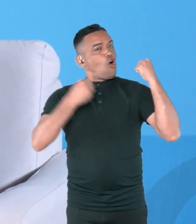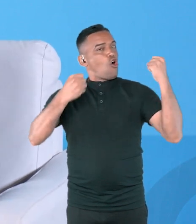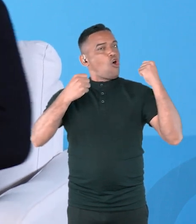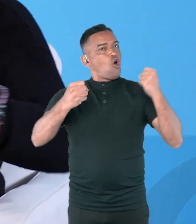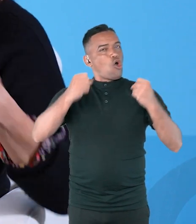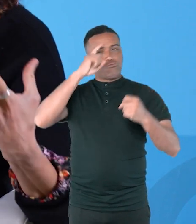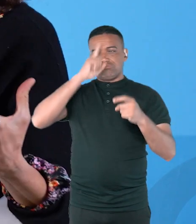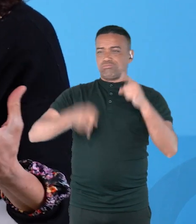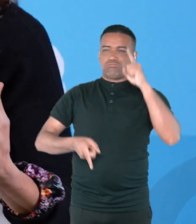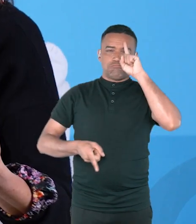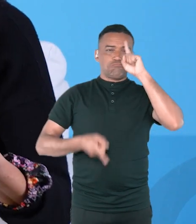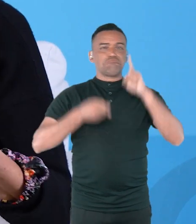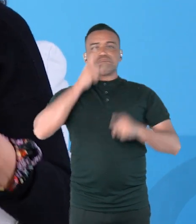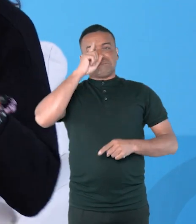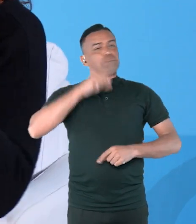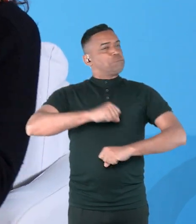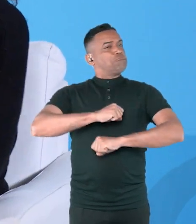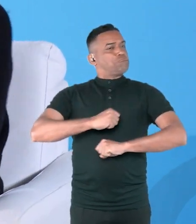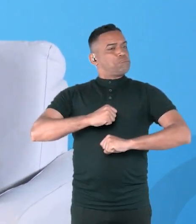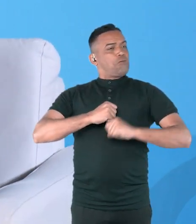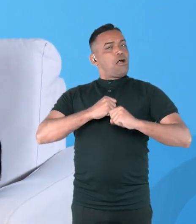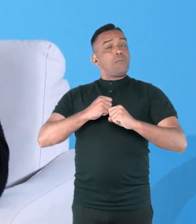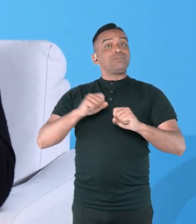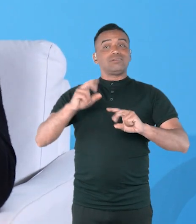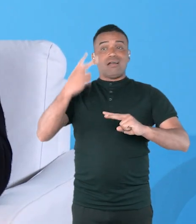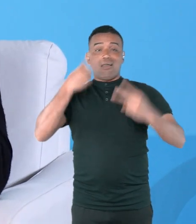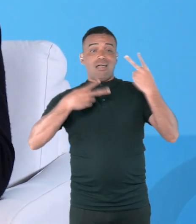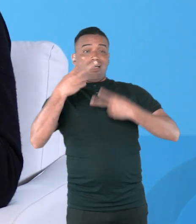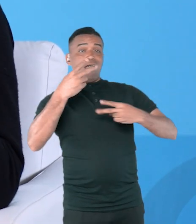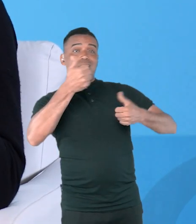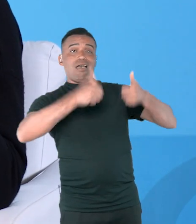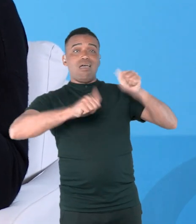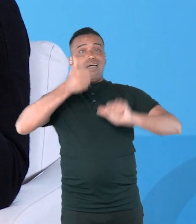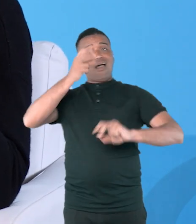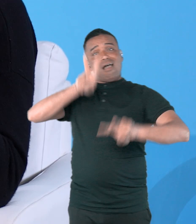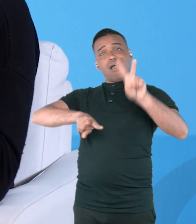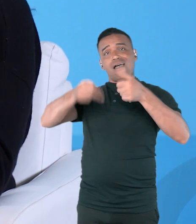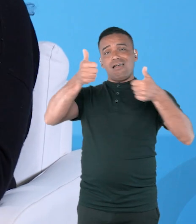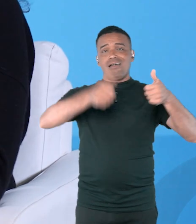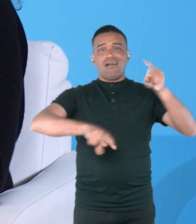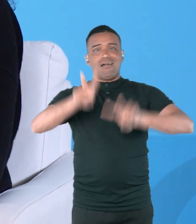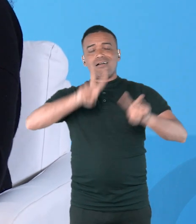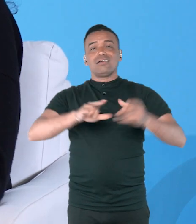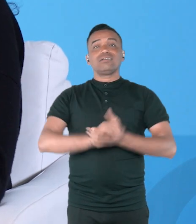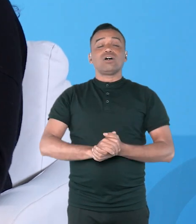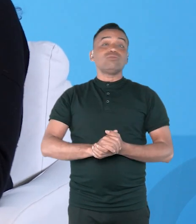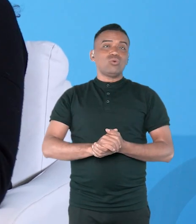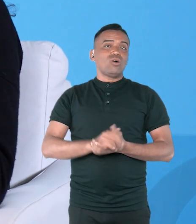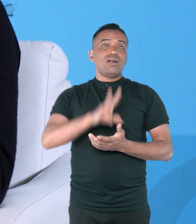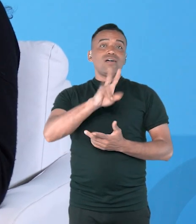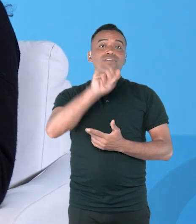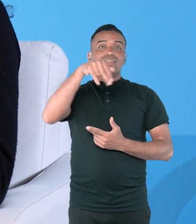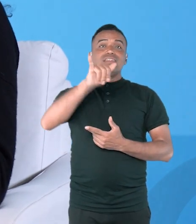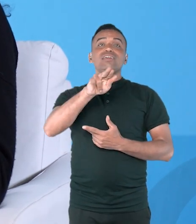patriarca, esse homem centro do mundo, que precisa realmente se rever. né? E esse texto que o Vinícius escreveu para o